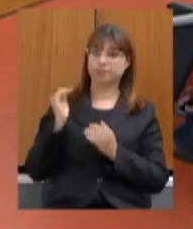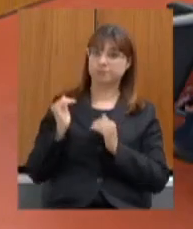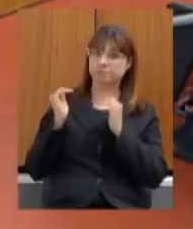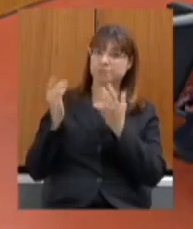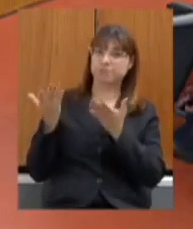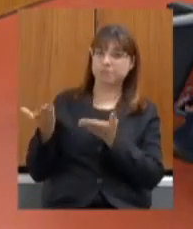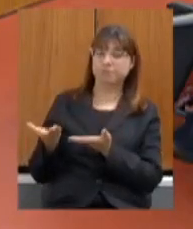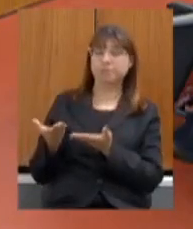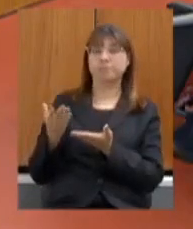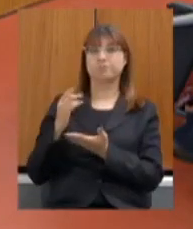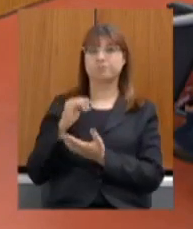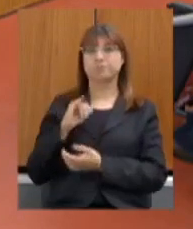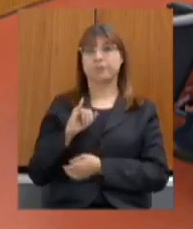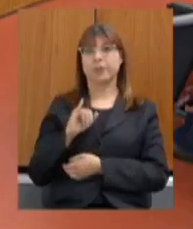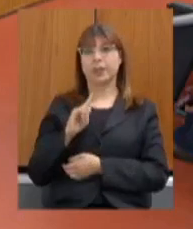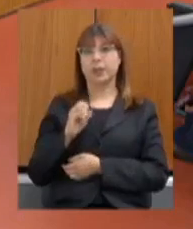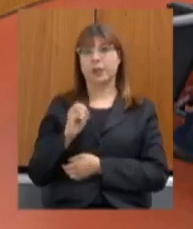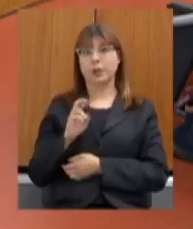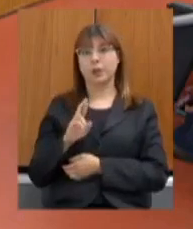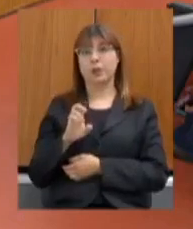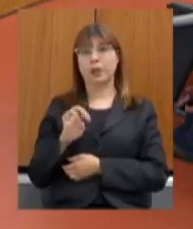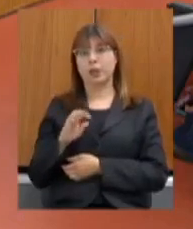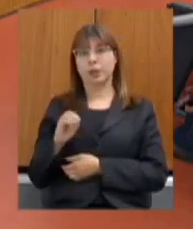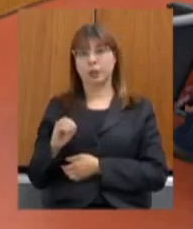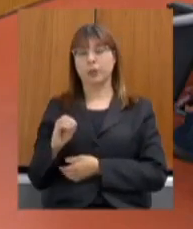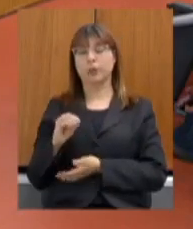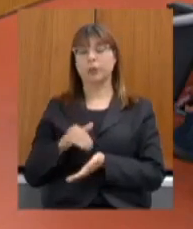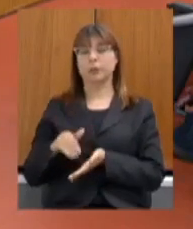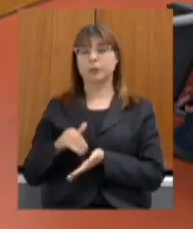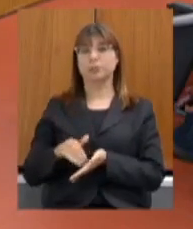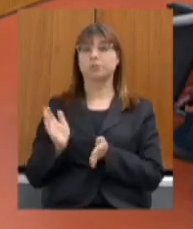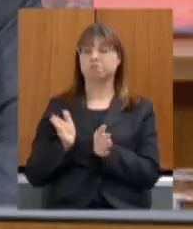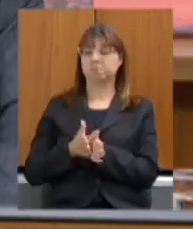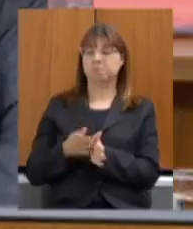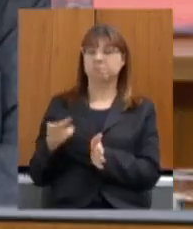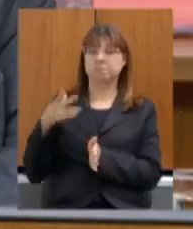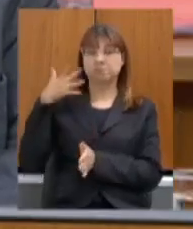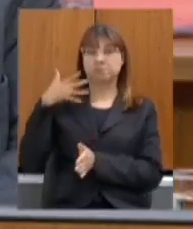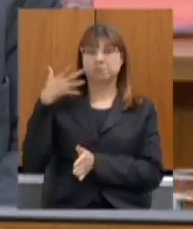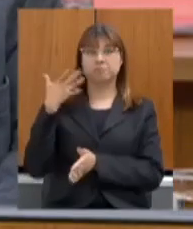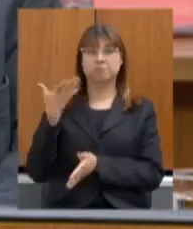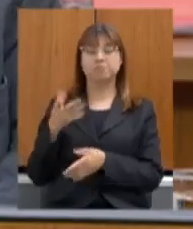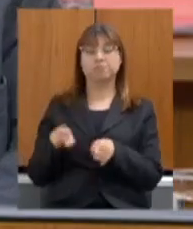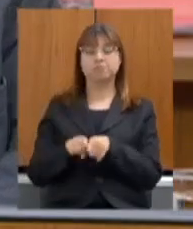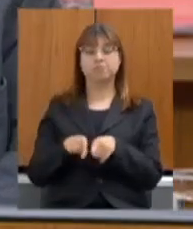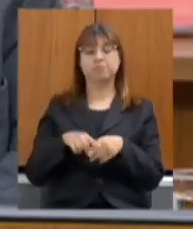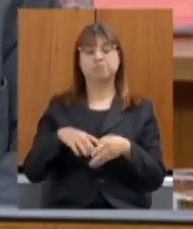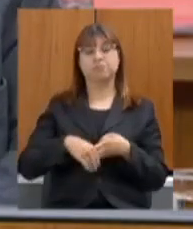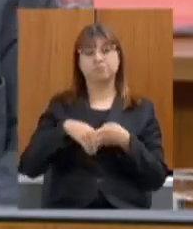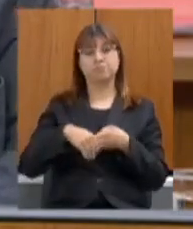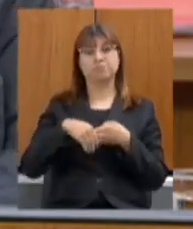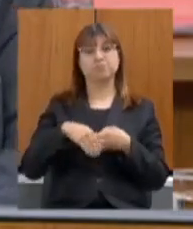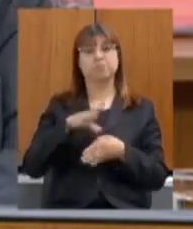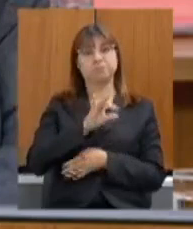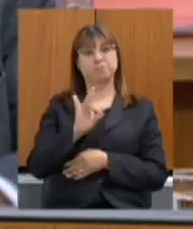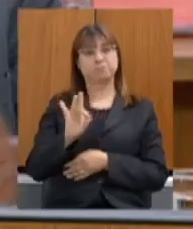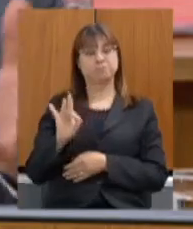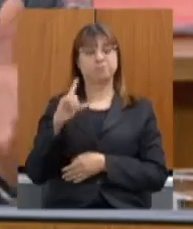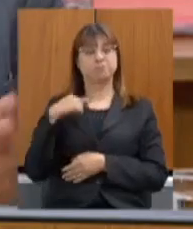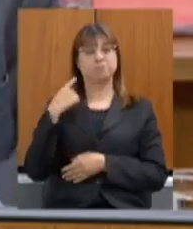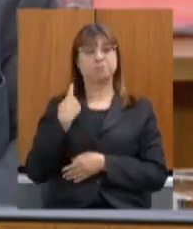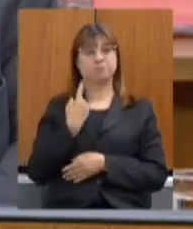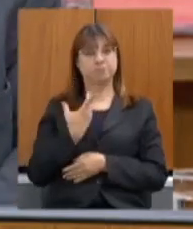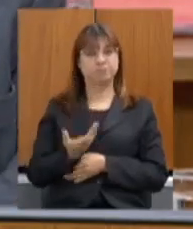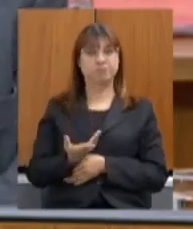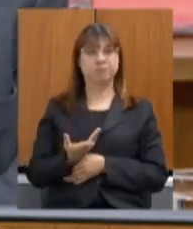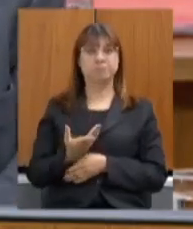Eto, parabenizando pela sua explanação. Quero cumprimentar todos os parlamentares que aqui se encontram, permito para